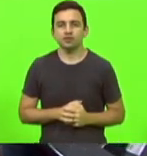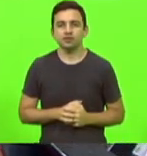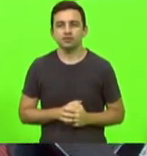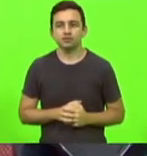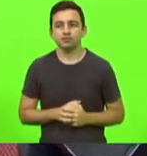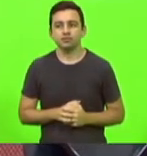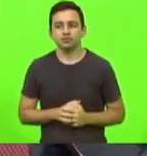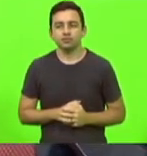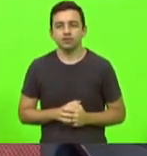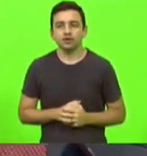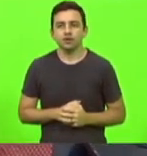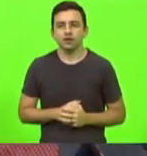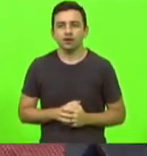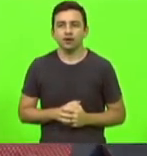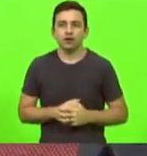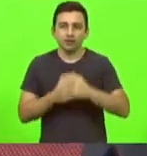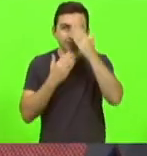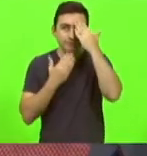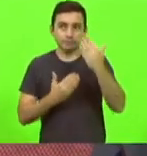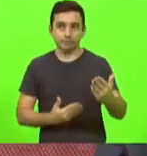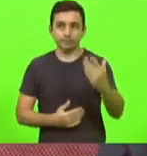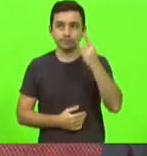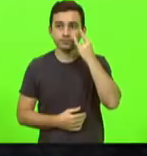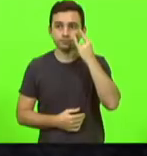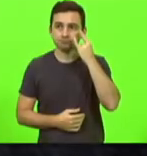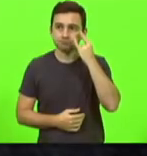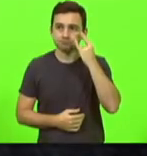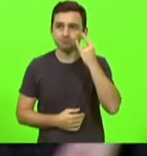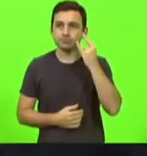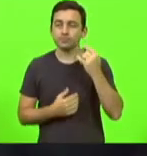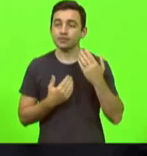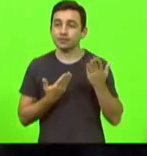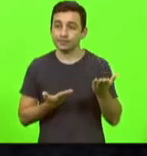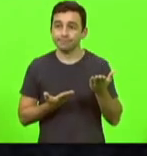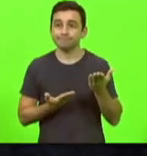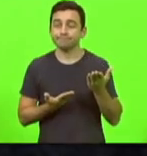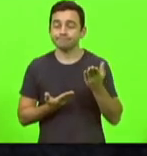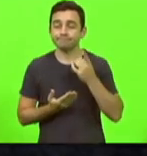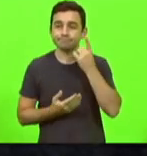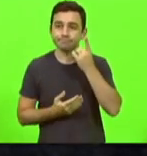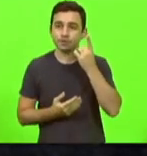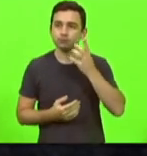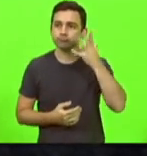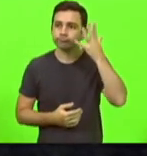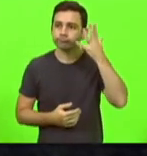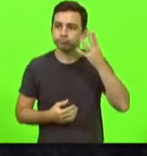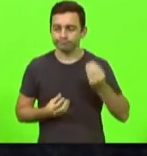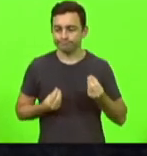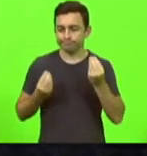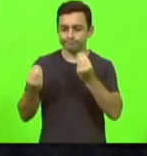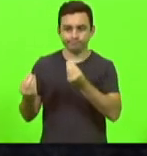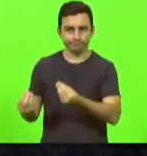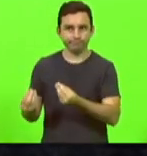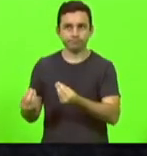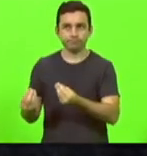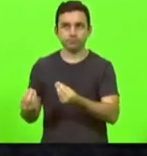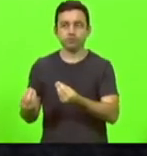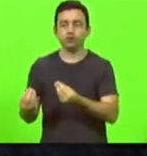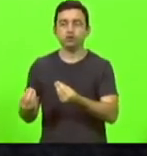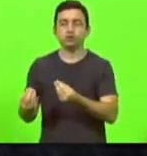E agradecendo o deputado Mauro de Nadal que faz uso da palavra entrega sua carta de renúncia